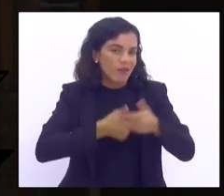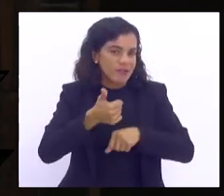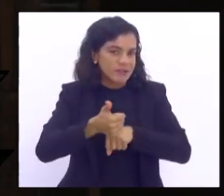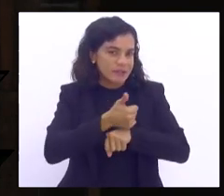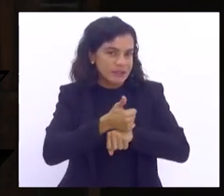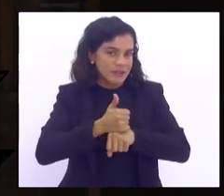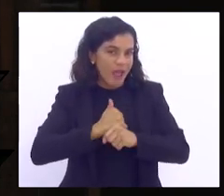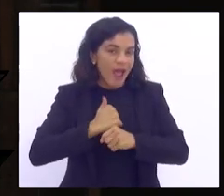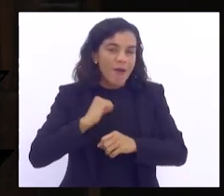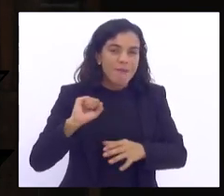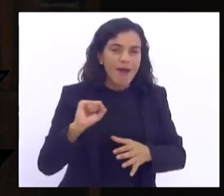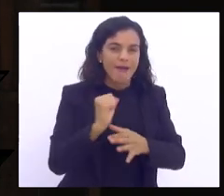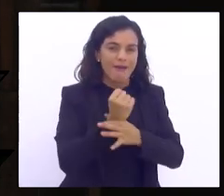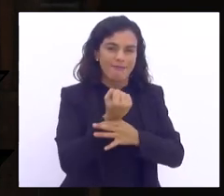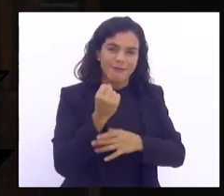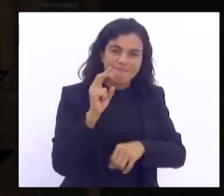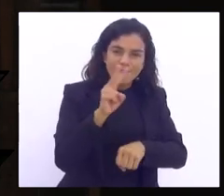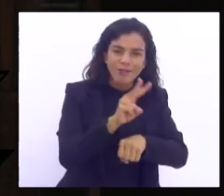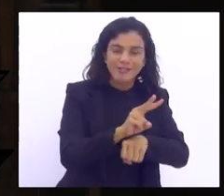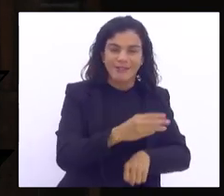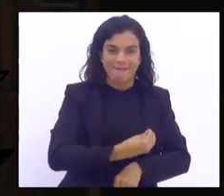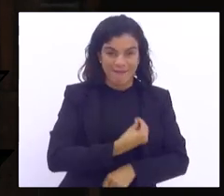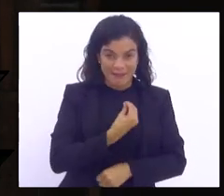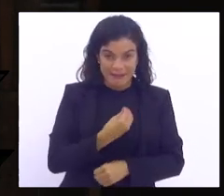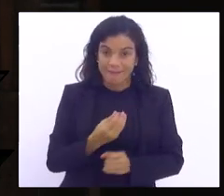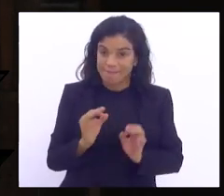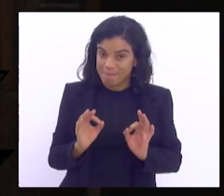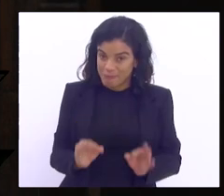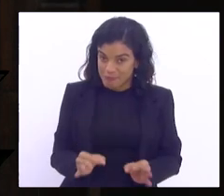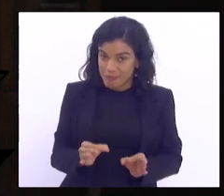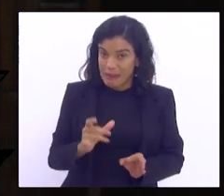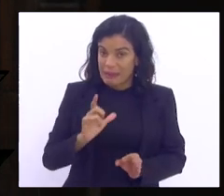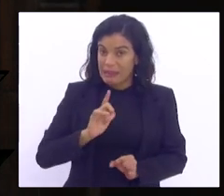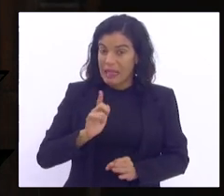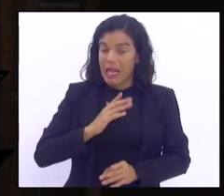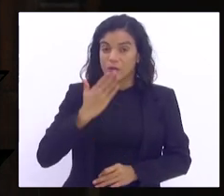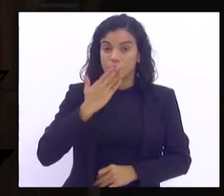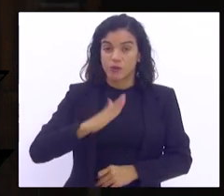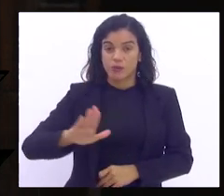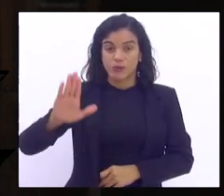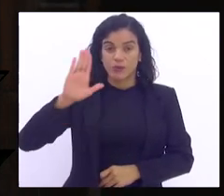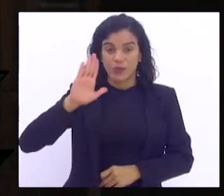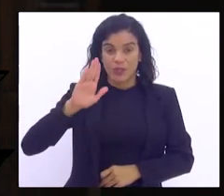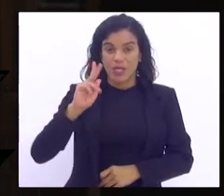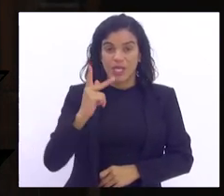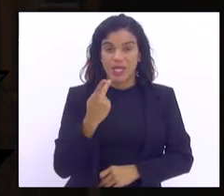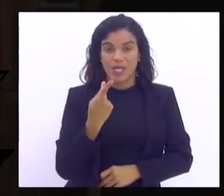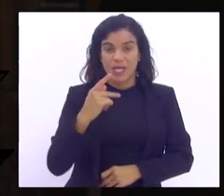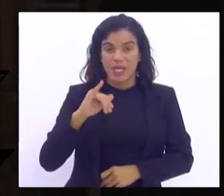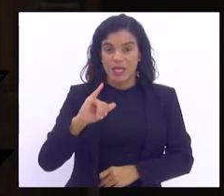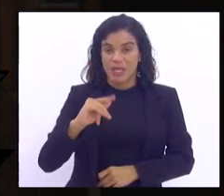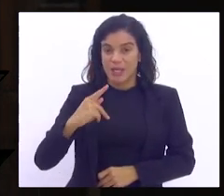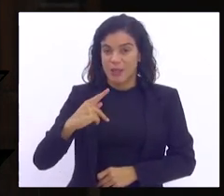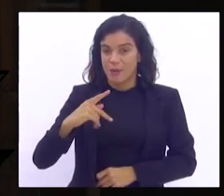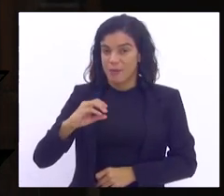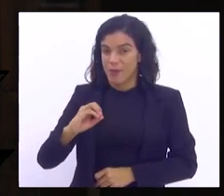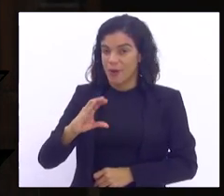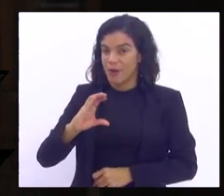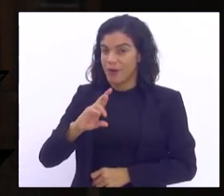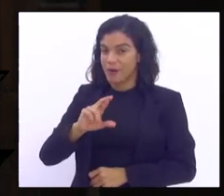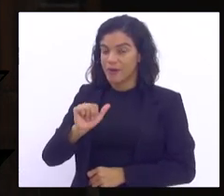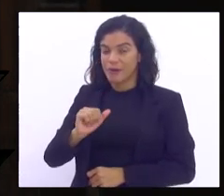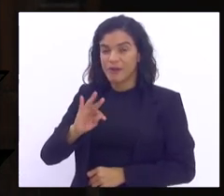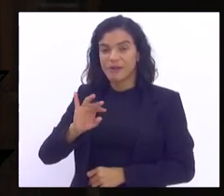a serviço da saúde e da vida. Está lá no juramento de Hipócrates, antes de Cristo. Não darei